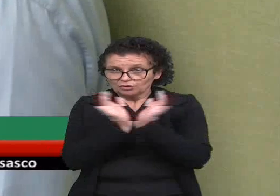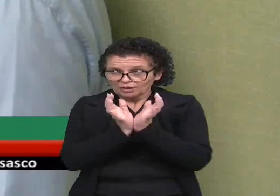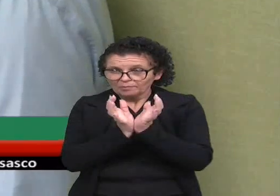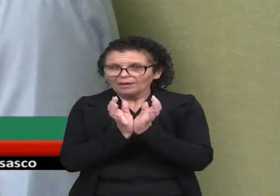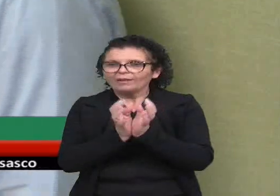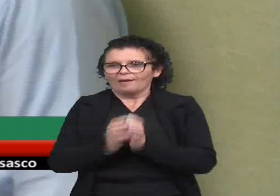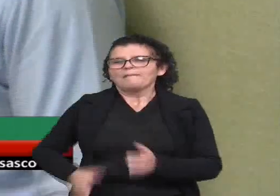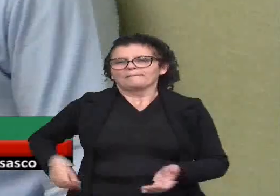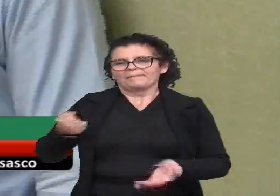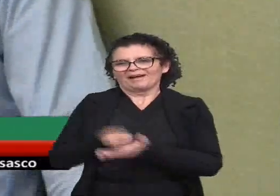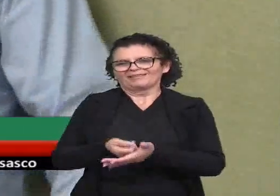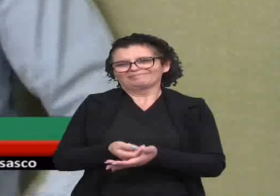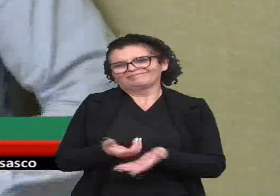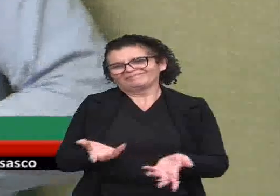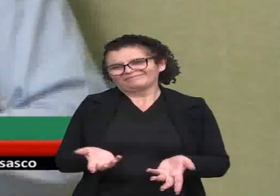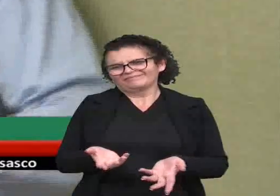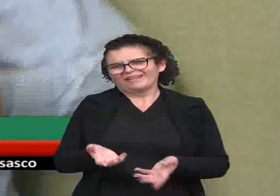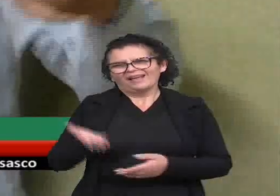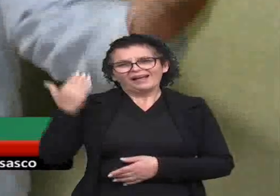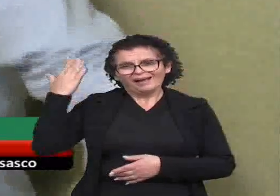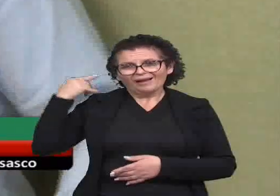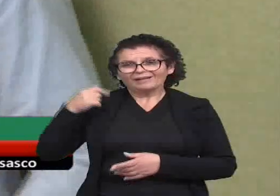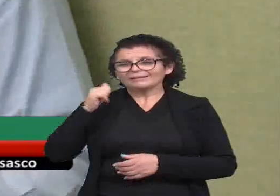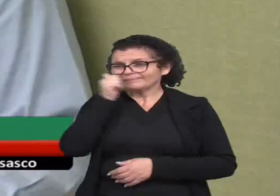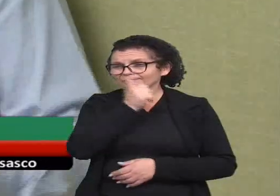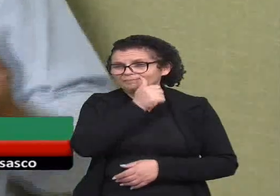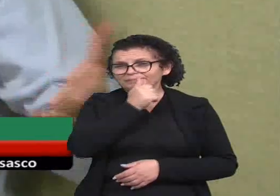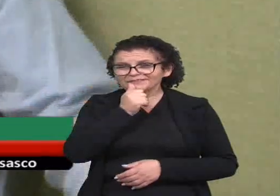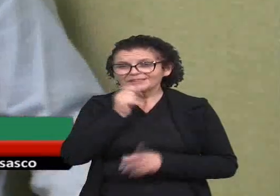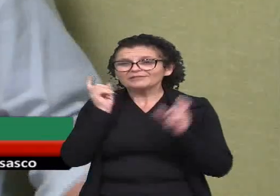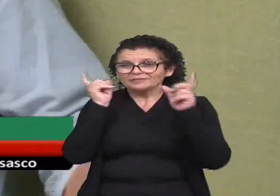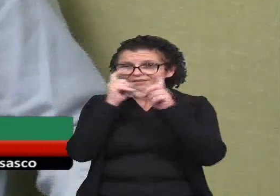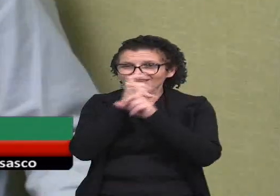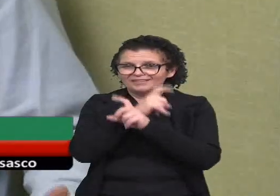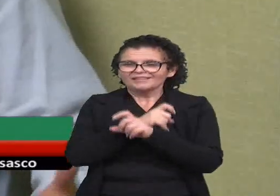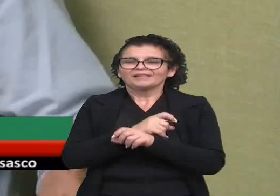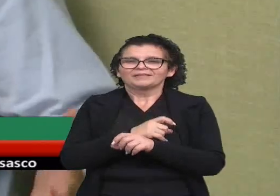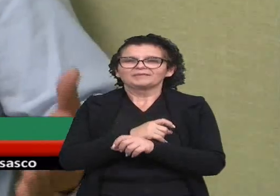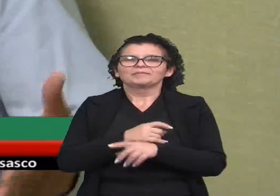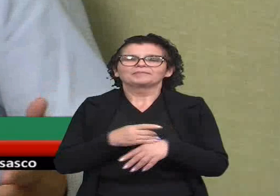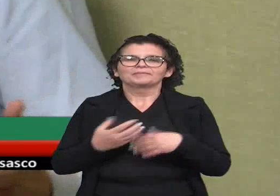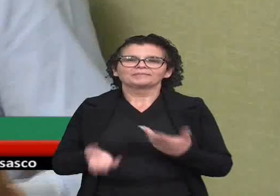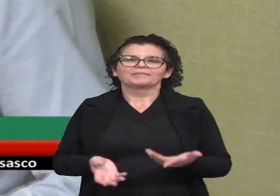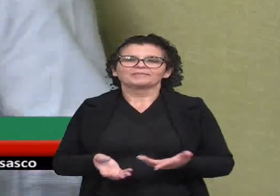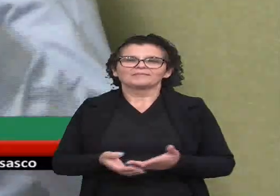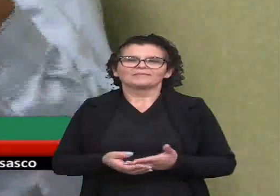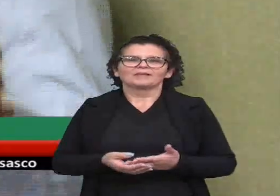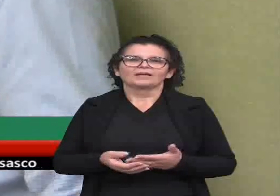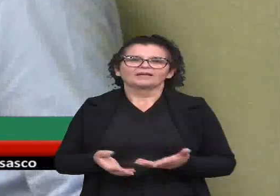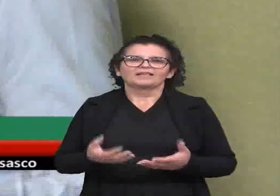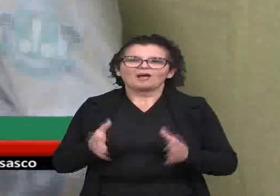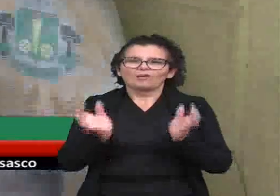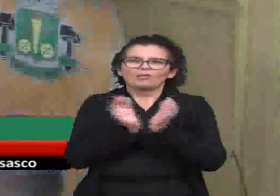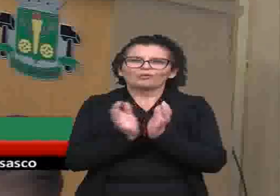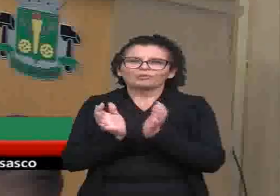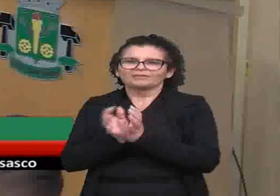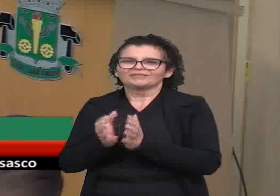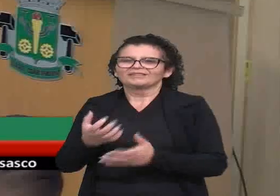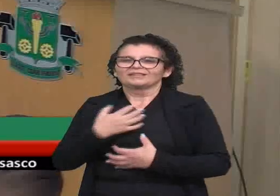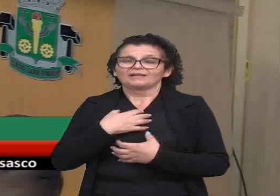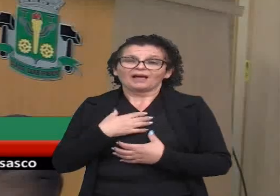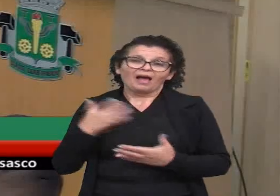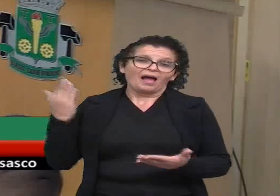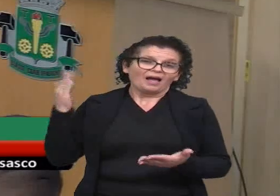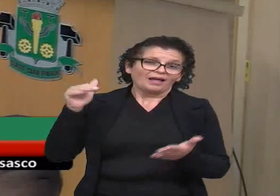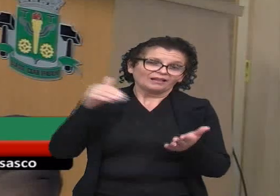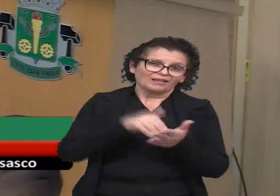o jogador ia de ônibus, fazia um sacrifício danado para poder jogar nos times da cidade, né? E eram grandes clubes, e existem até